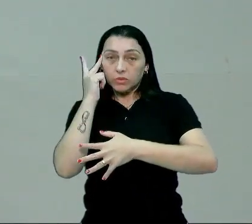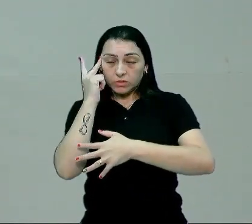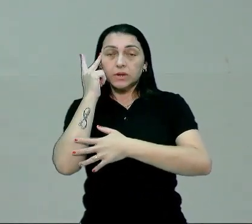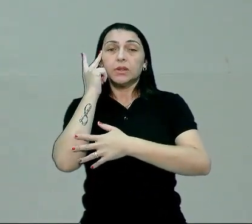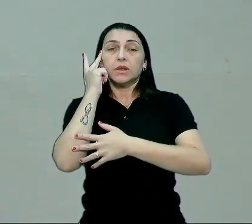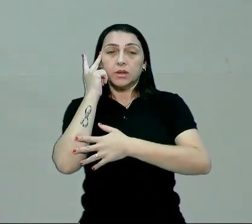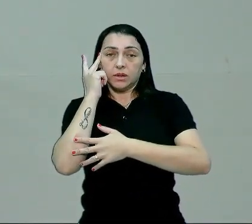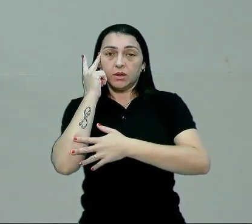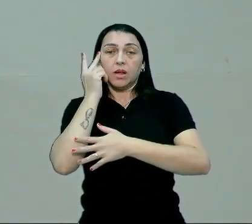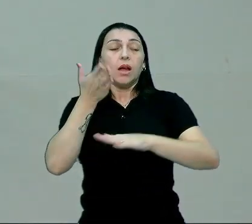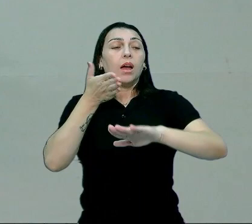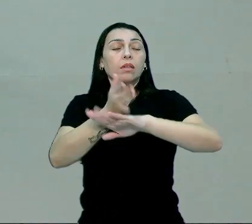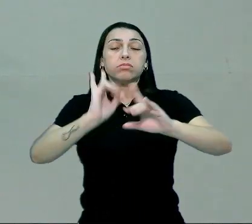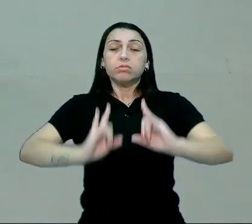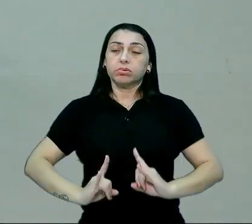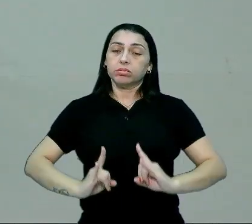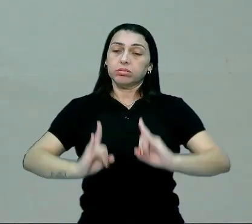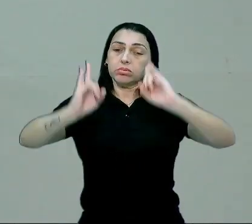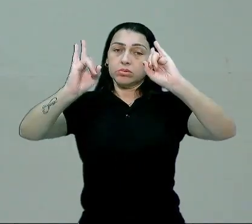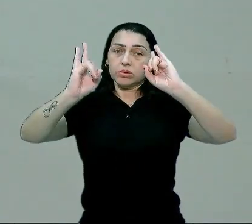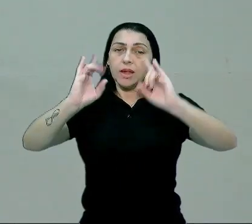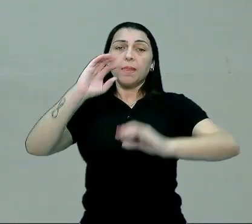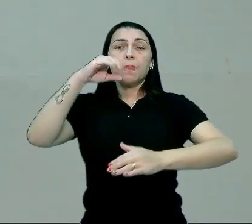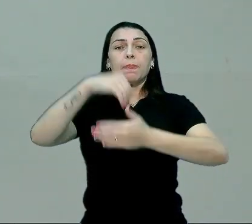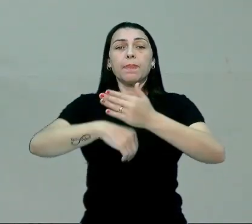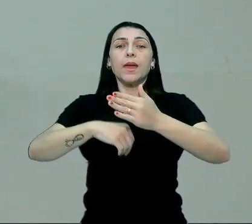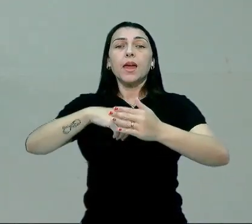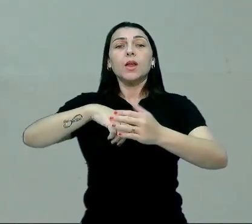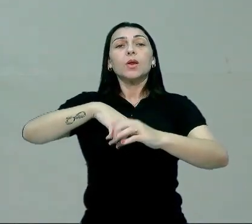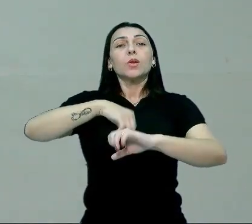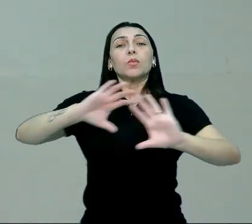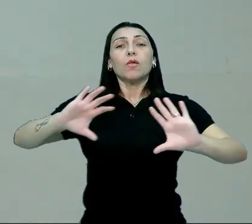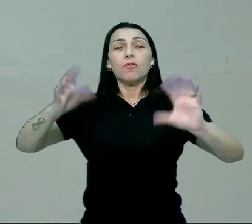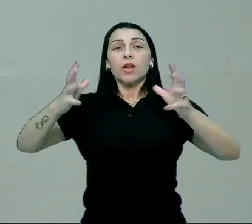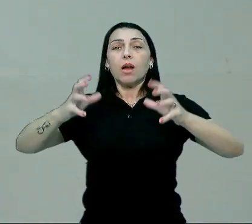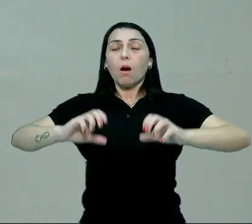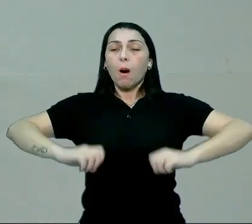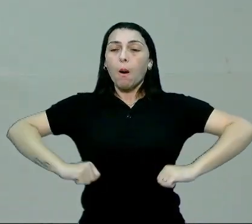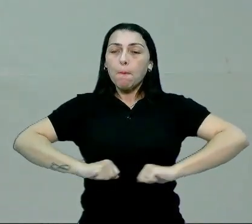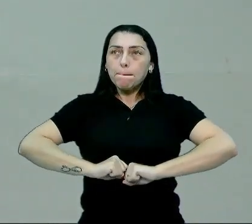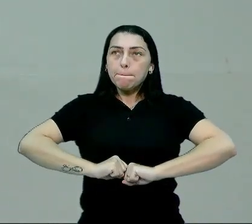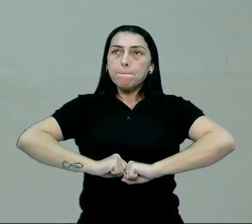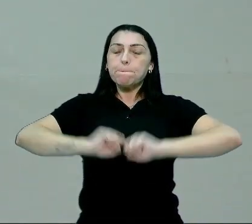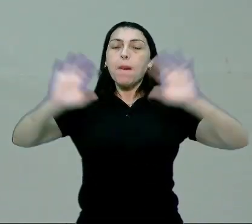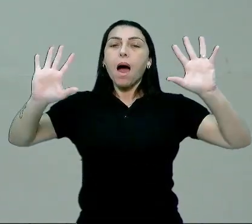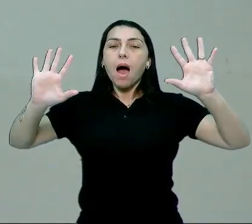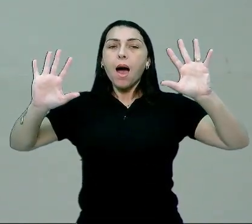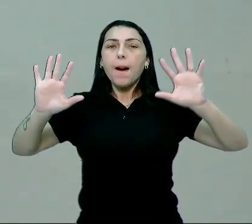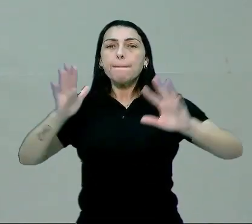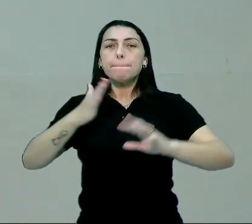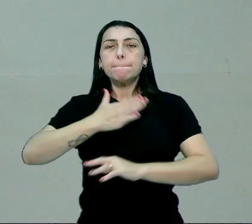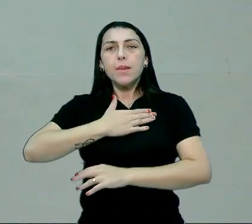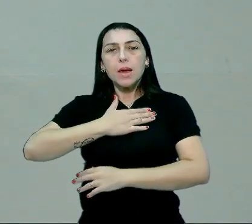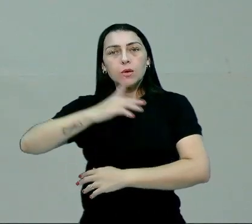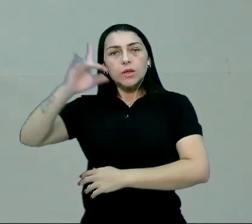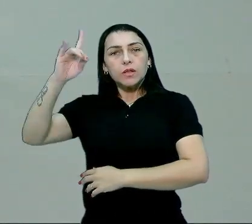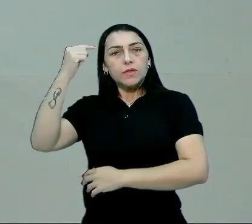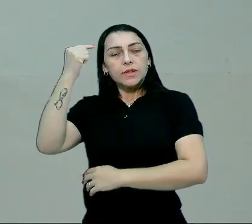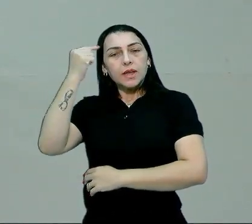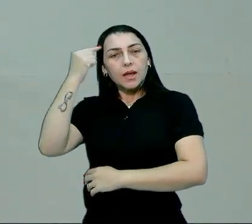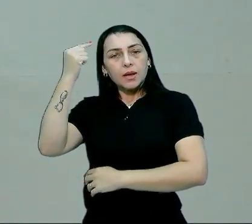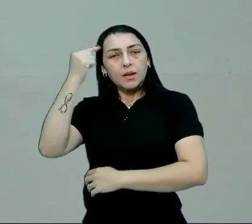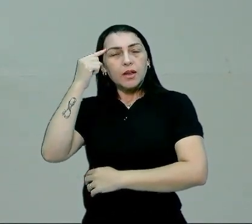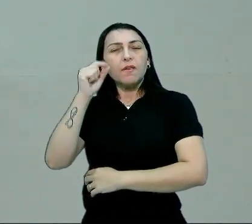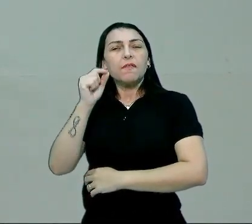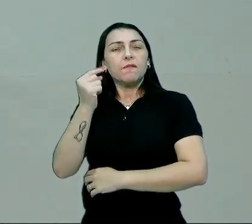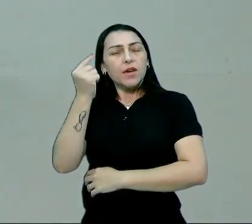de pessoas, entra num prédio, está dentro de uma boate e lá a pessoa explode, né? E aí você pensa assim, meu Deus, né? Vamos fazer